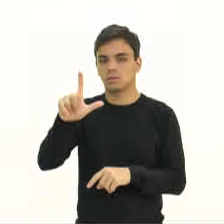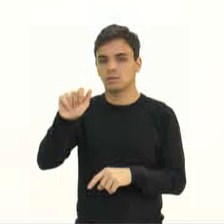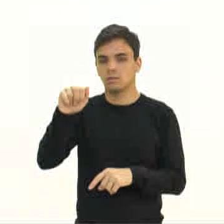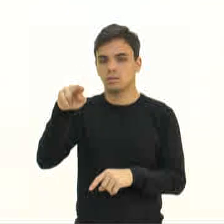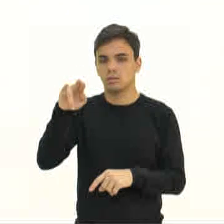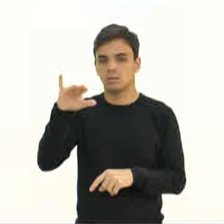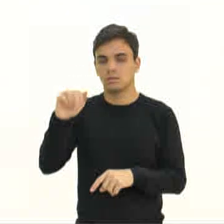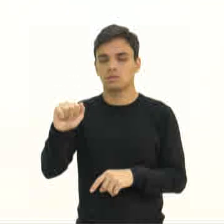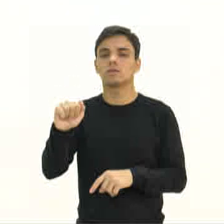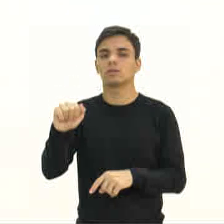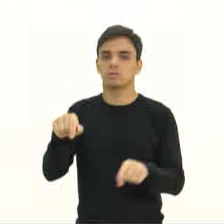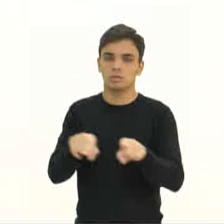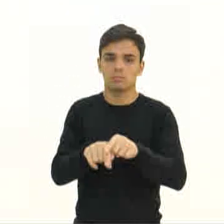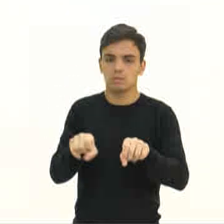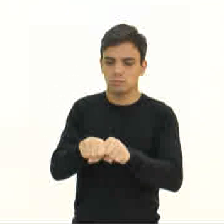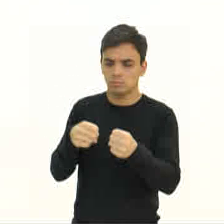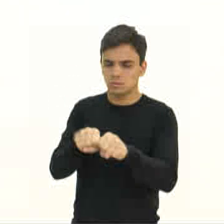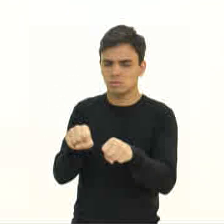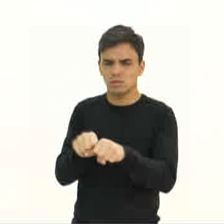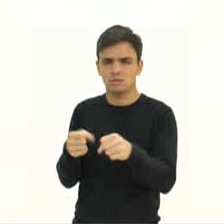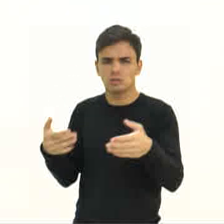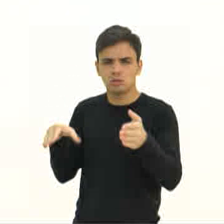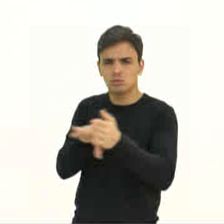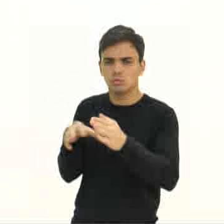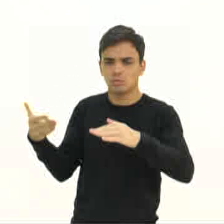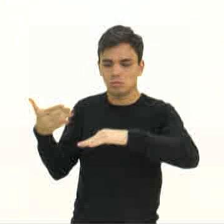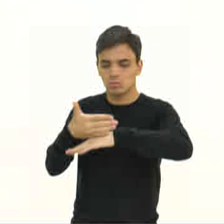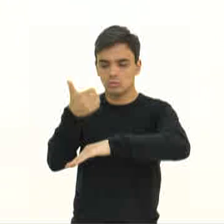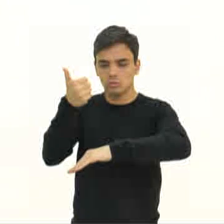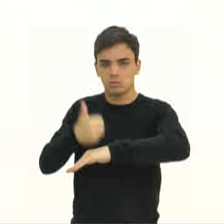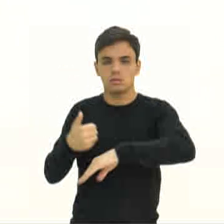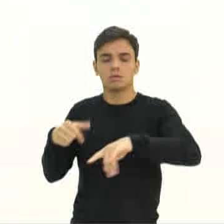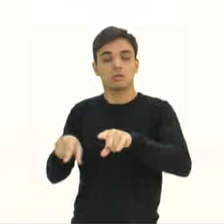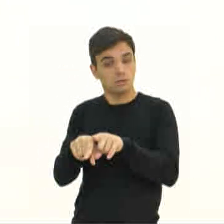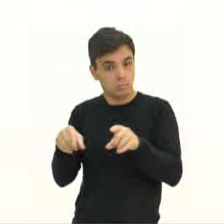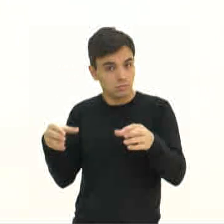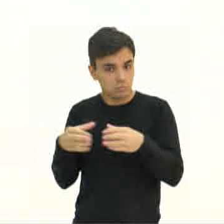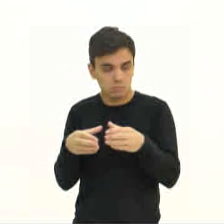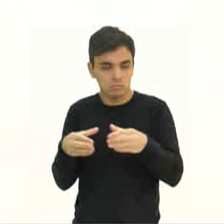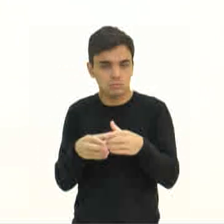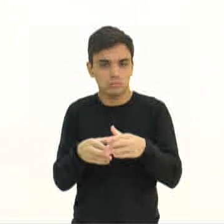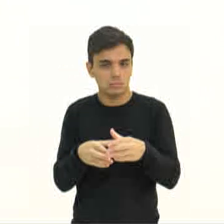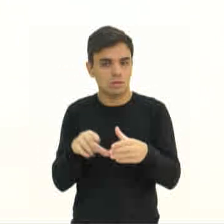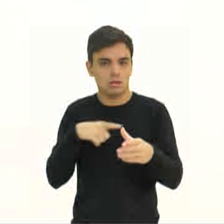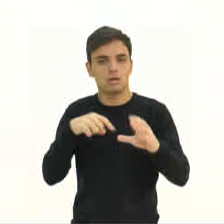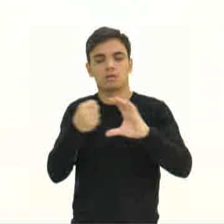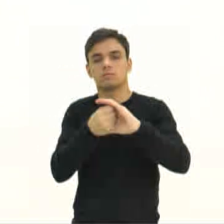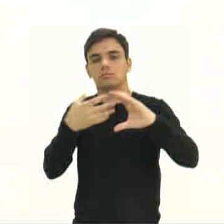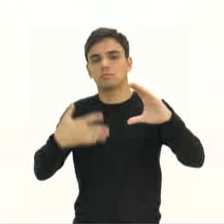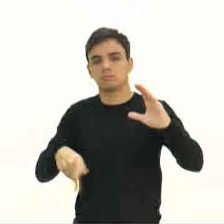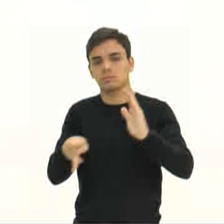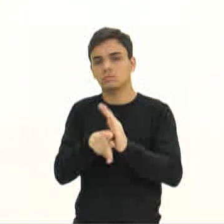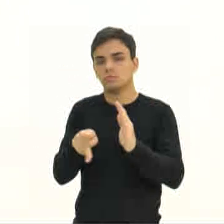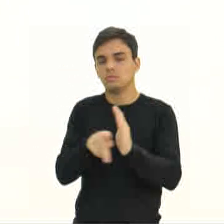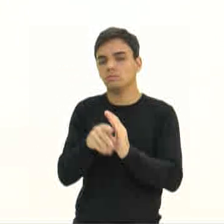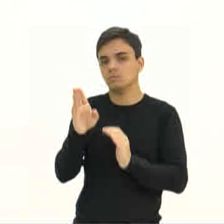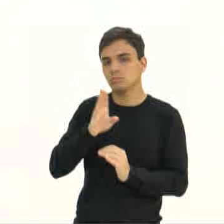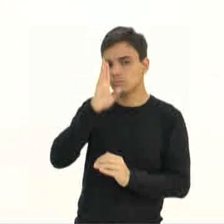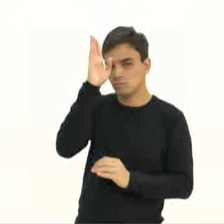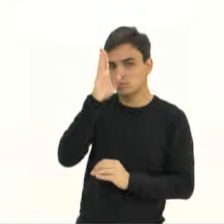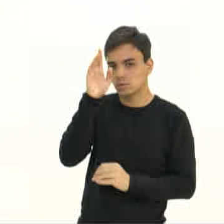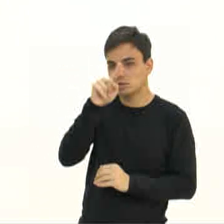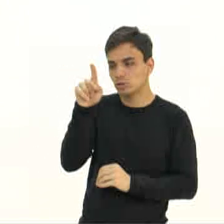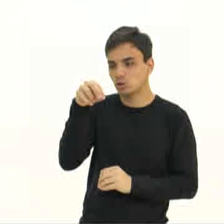gradativamente desde a chegada dos colonizadores, então a gente tem essa característica ali, principalmente na zona da mata, e é onde